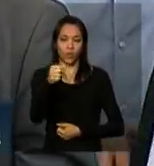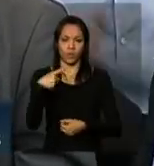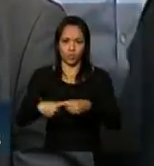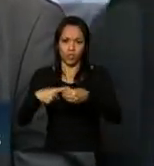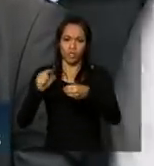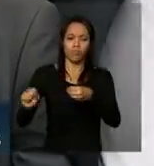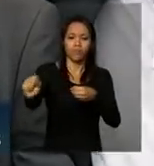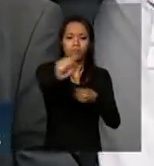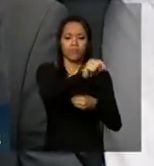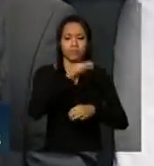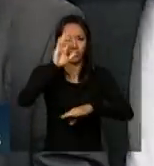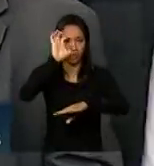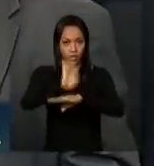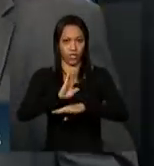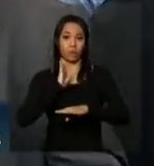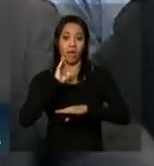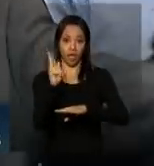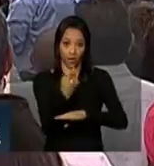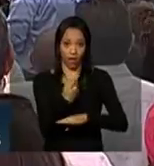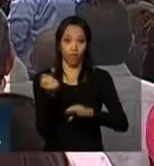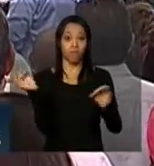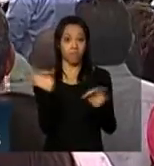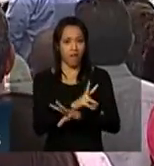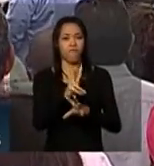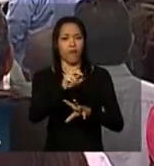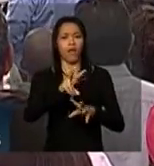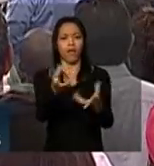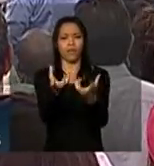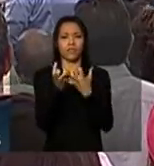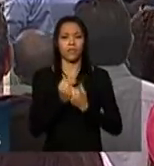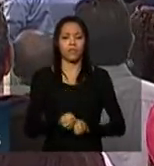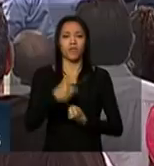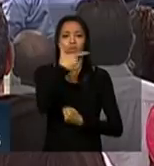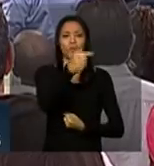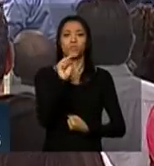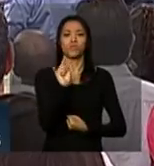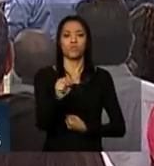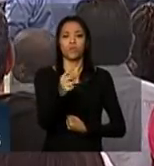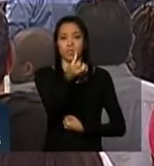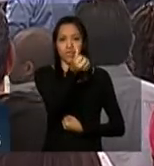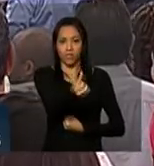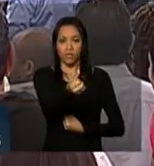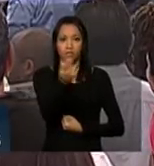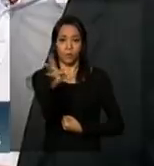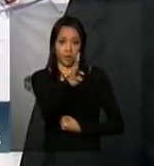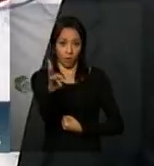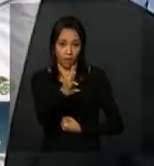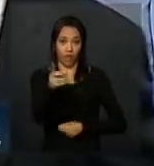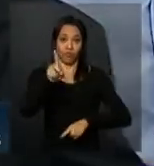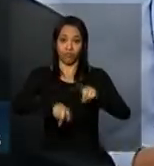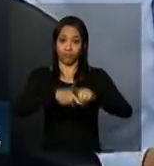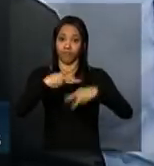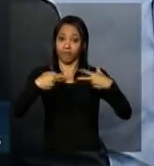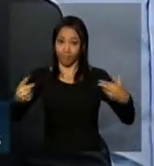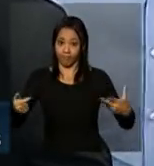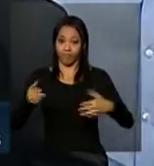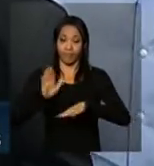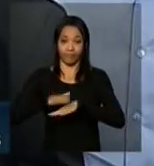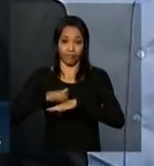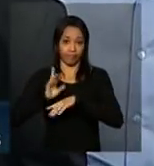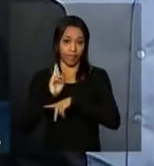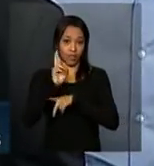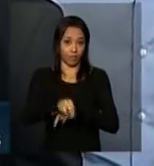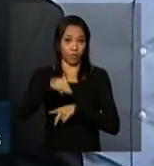mineiros aptos devem receber aí ao todo 2644 equipamentos segundo ministrio do